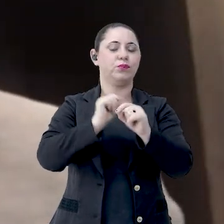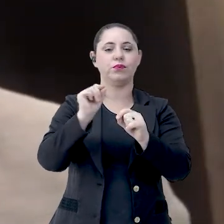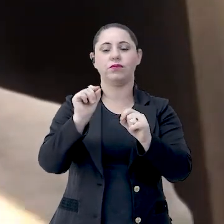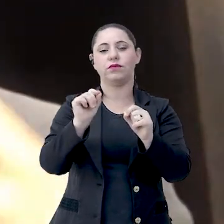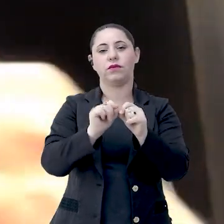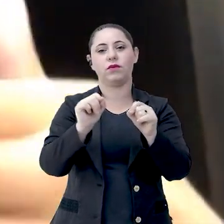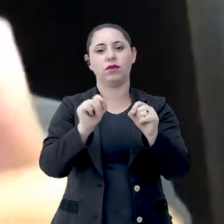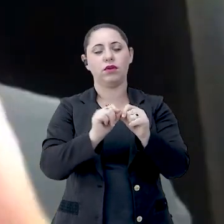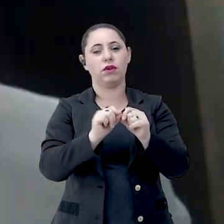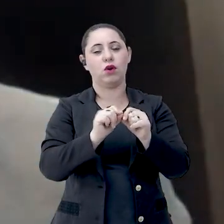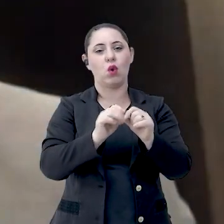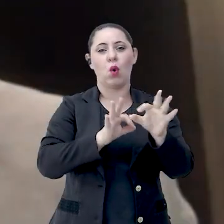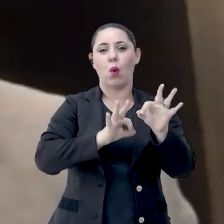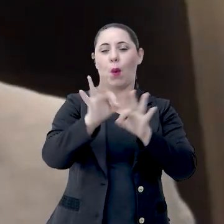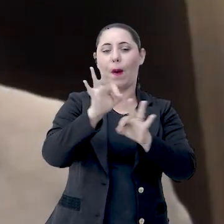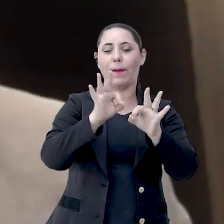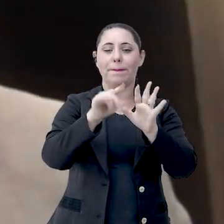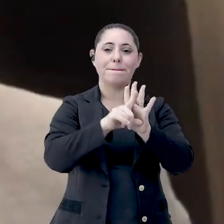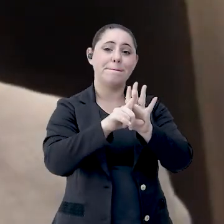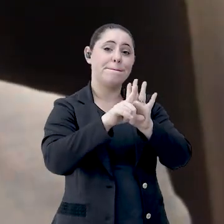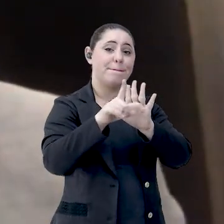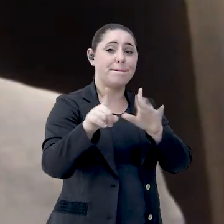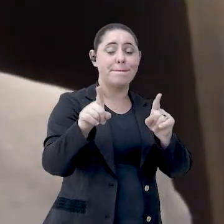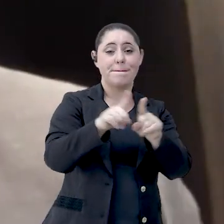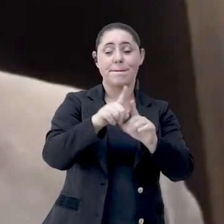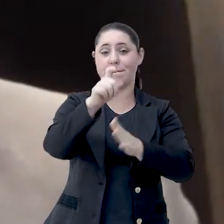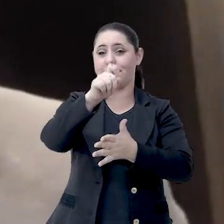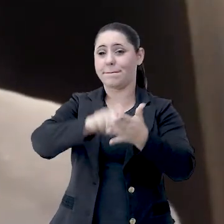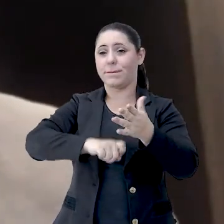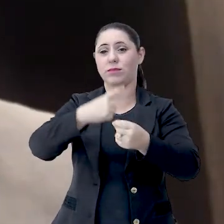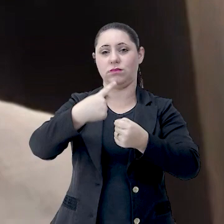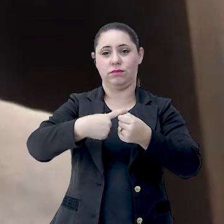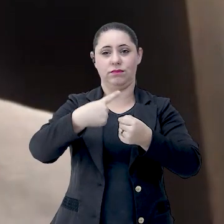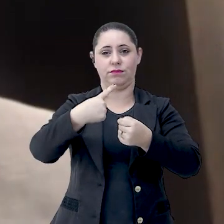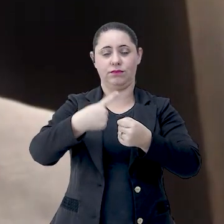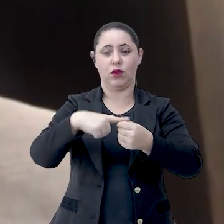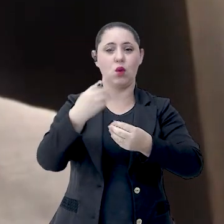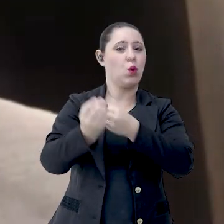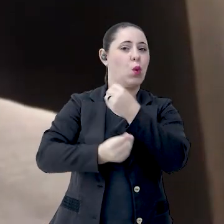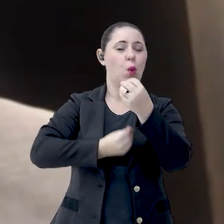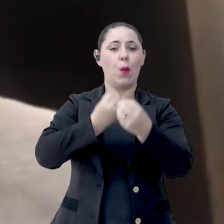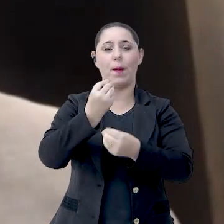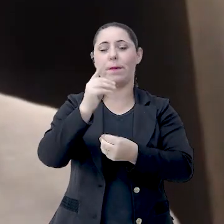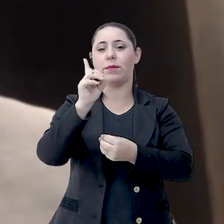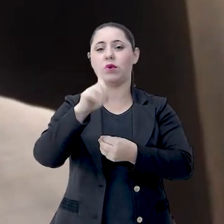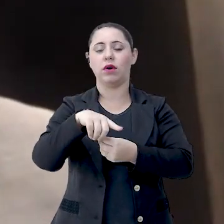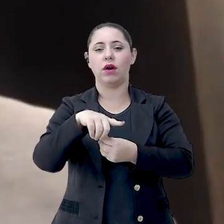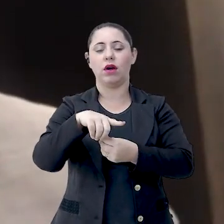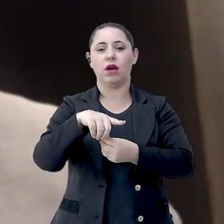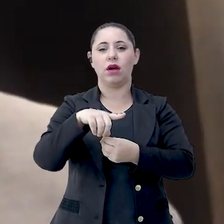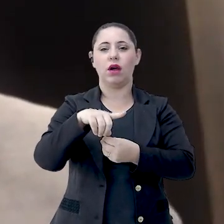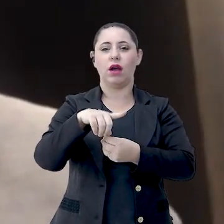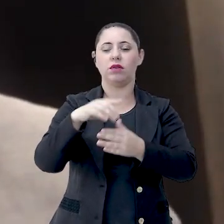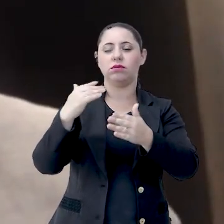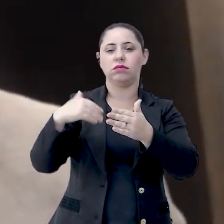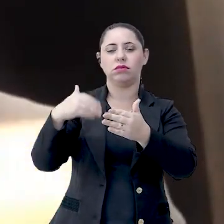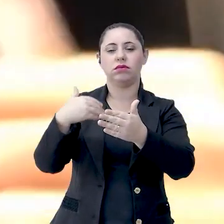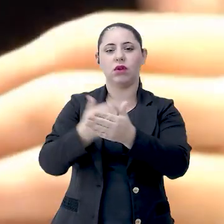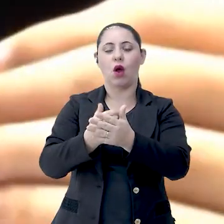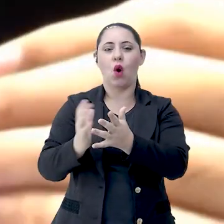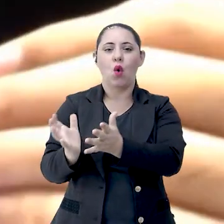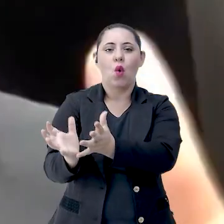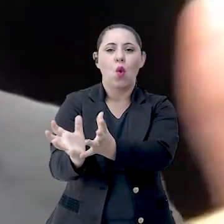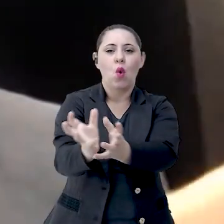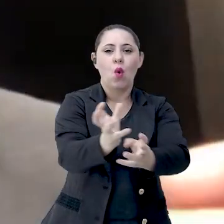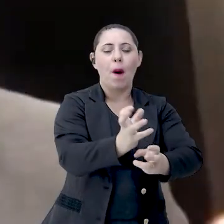vai providenciar a reformulação da legislação tributária do município, de modo que